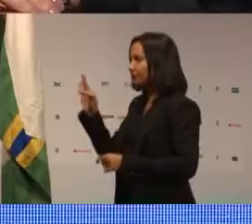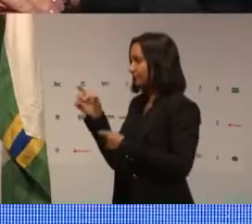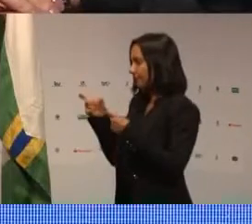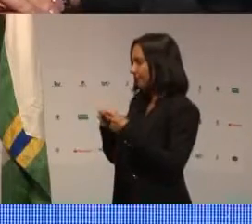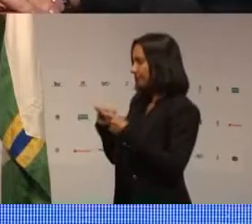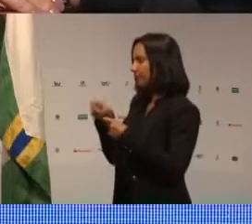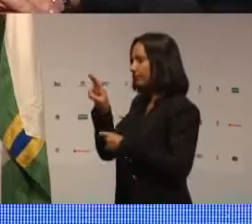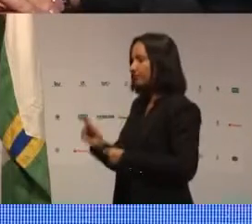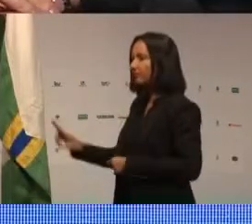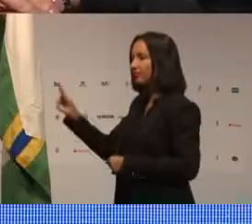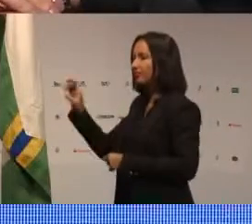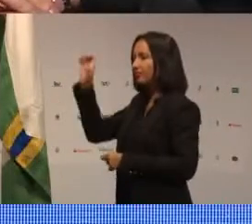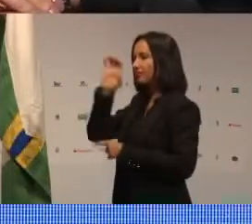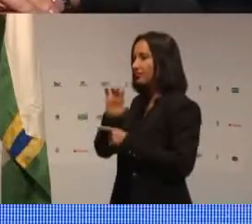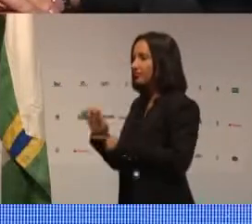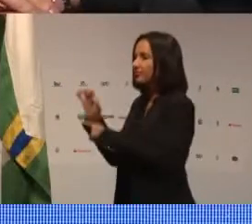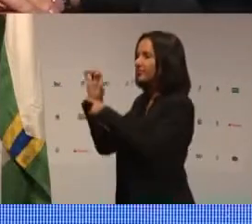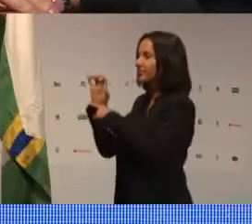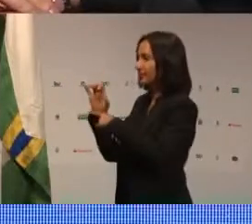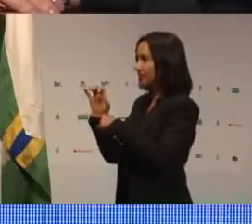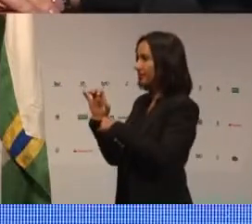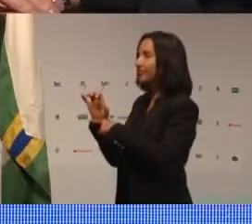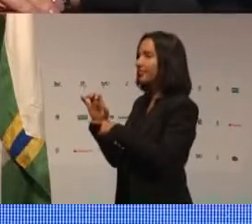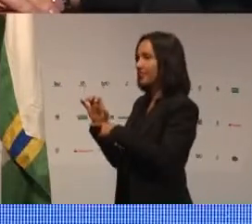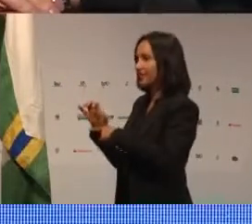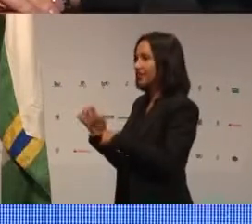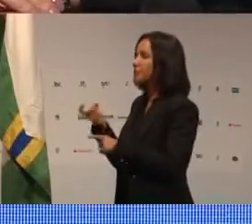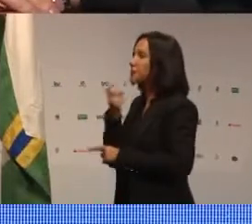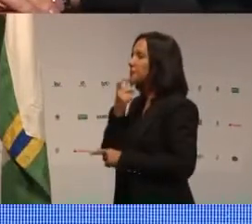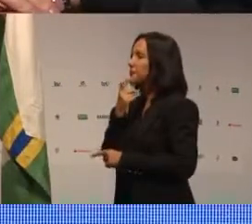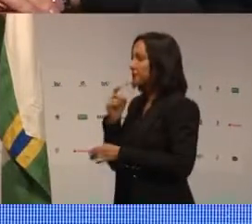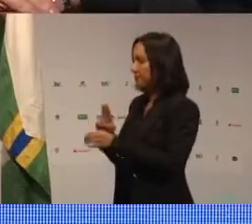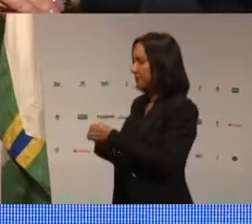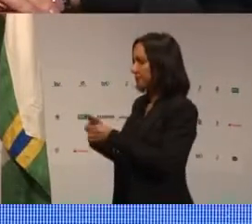Médicas da Universidade Estadual de Campinas, Unicamp.